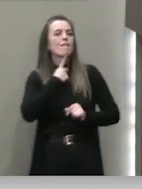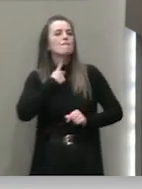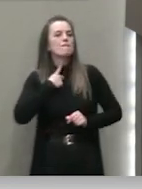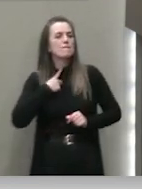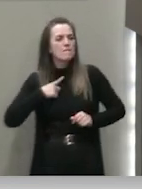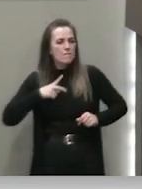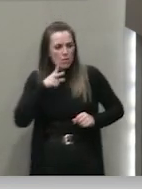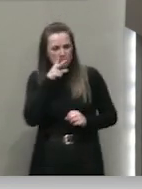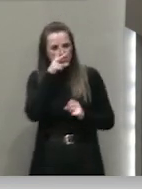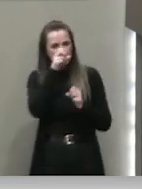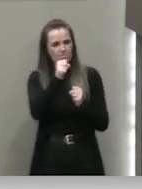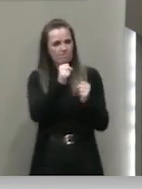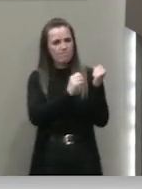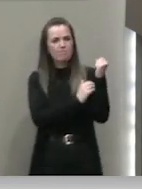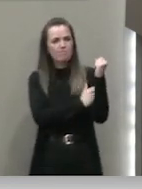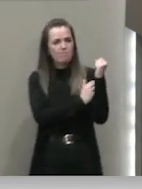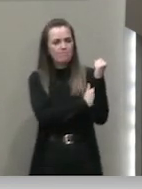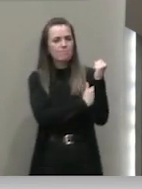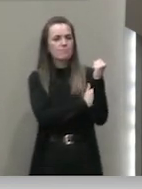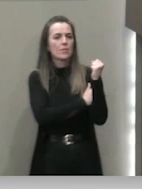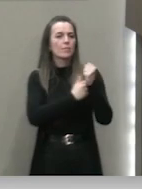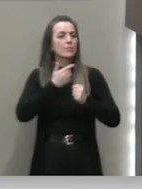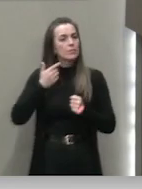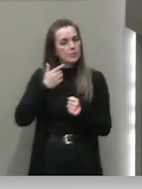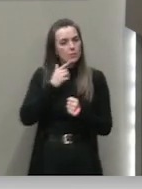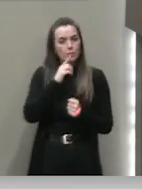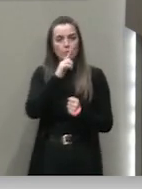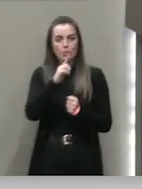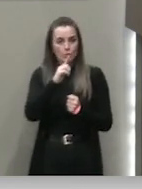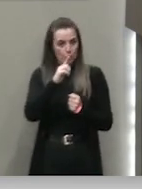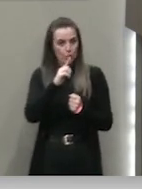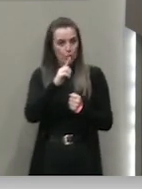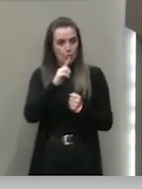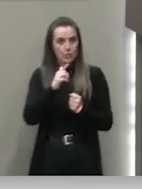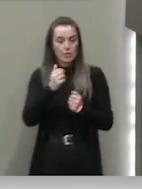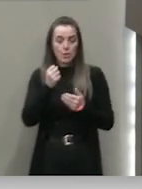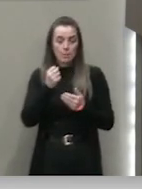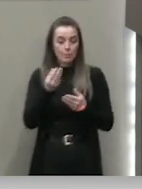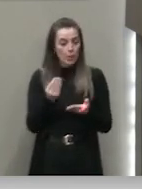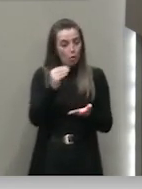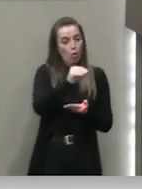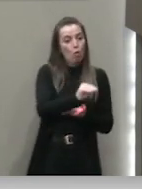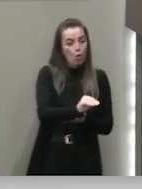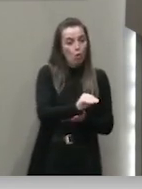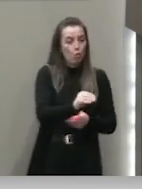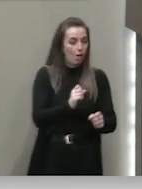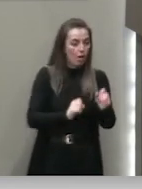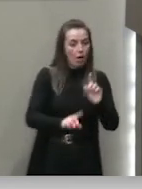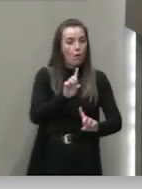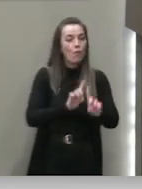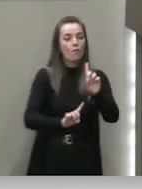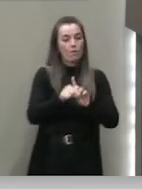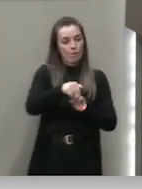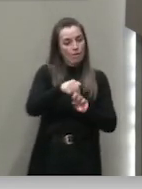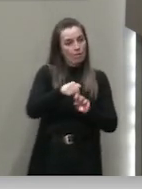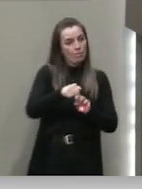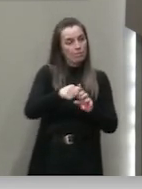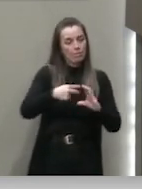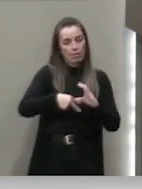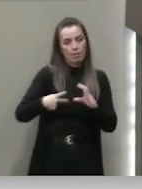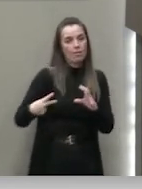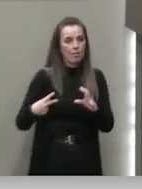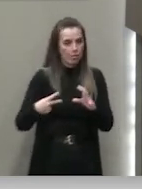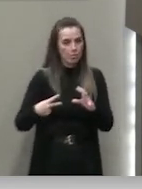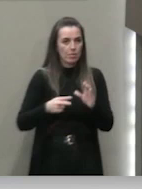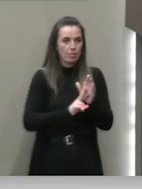de trazer para esse parlamento representação para a educação. Por que eu estou dizendo isso? Porque é